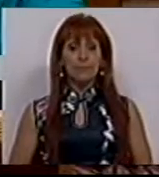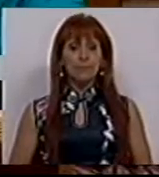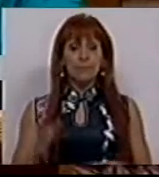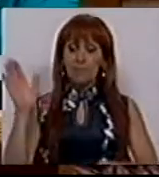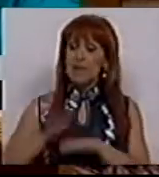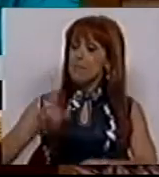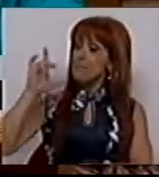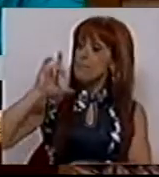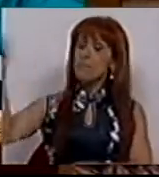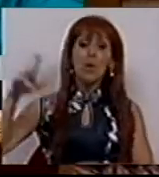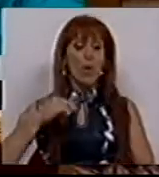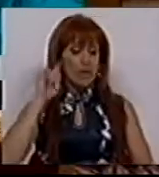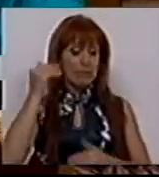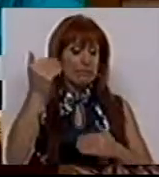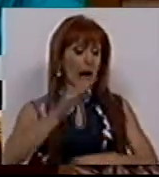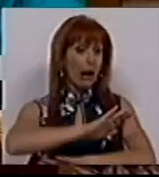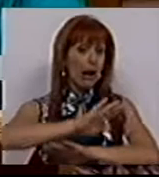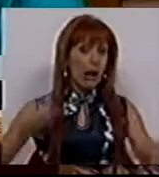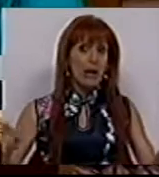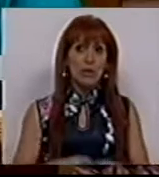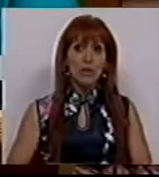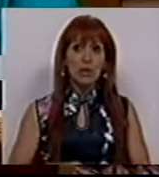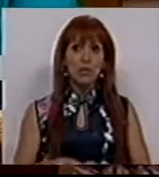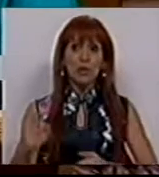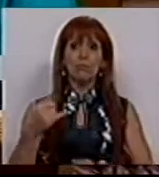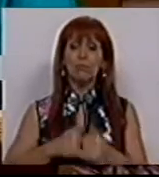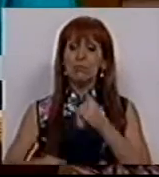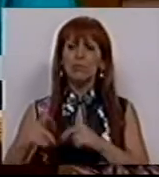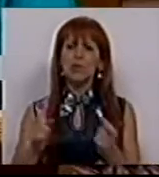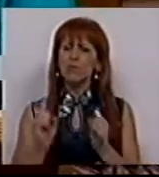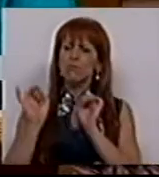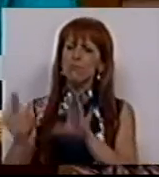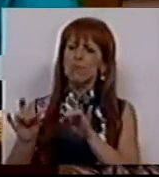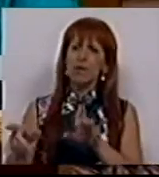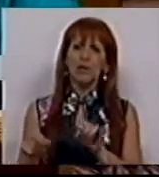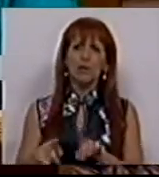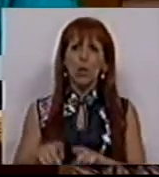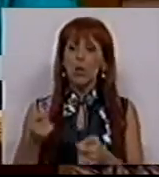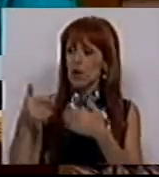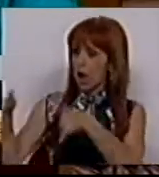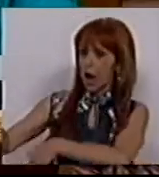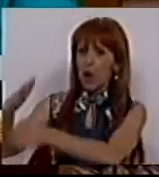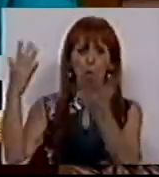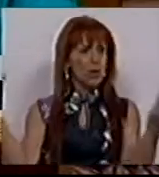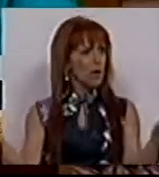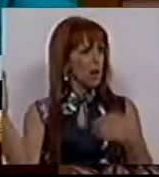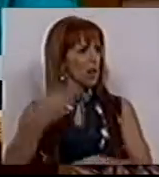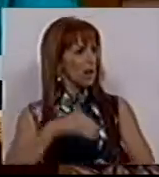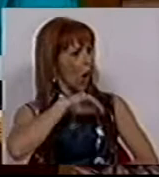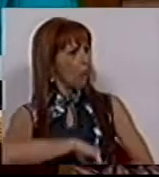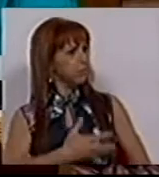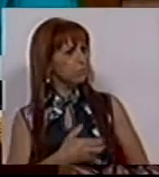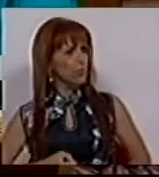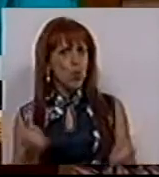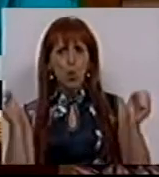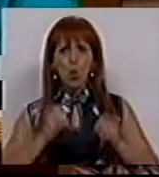São mandados embora quando o prazo acaba, trocados pela próxima leva, descartáveis. Ficam na rua, sem direito a subsídio